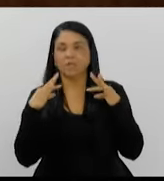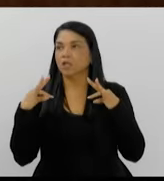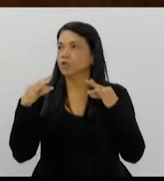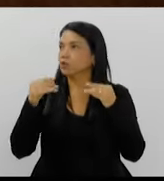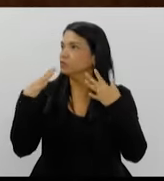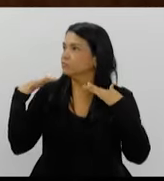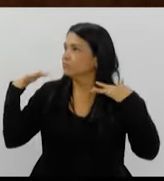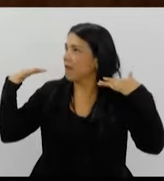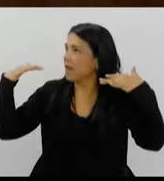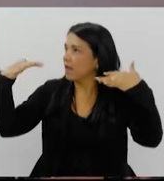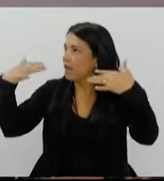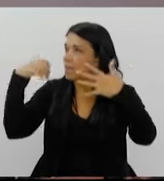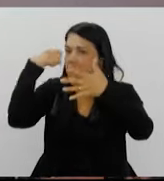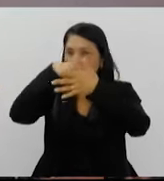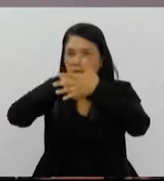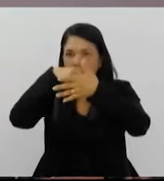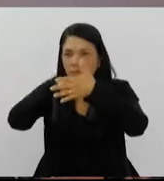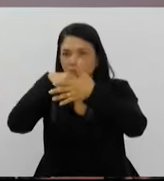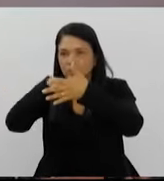pela